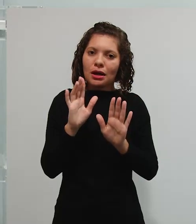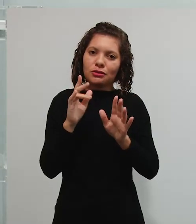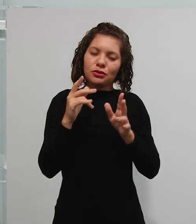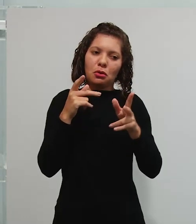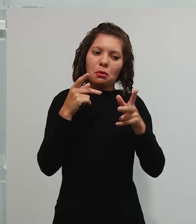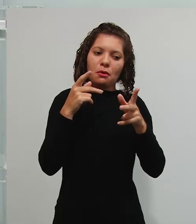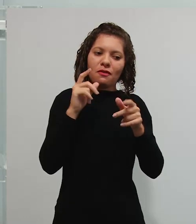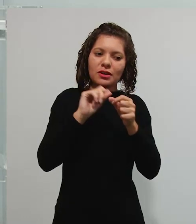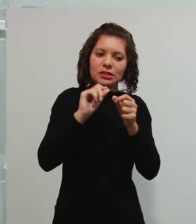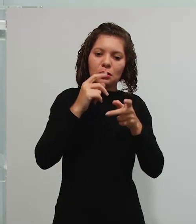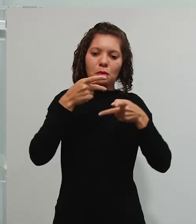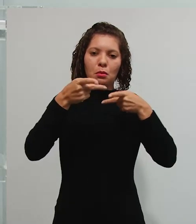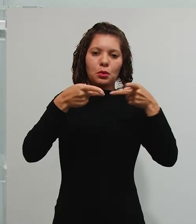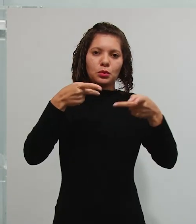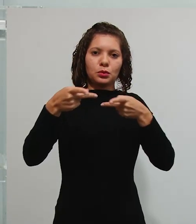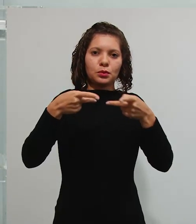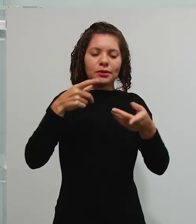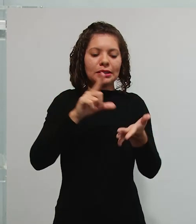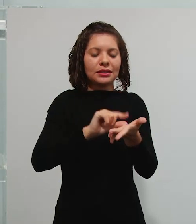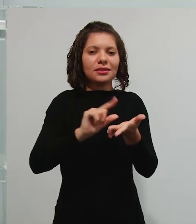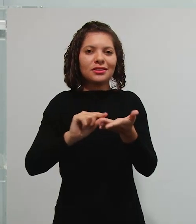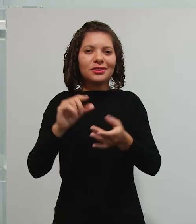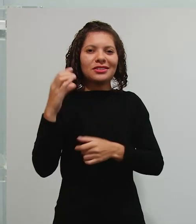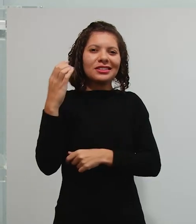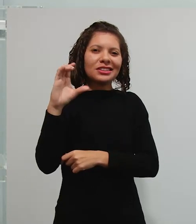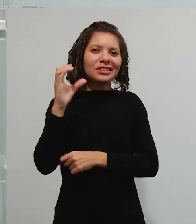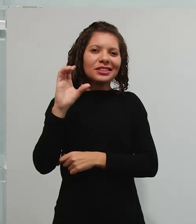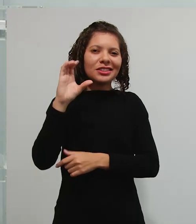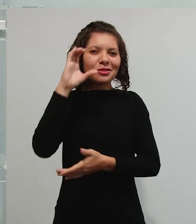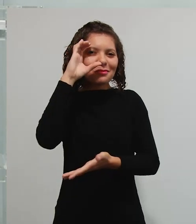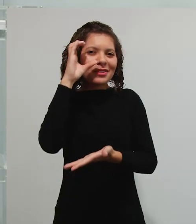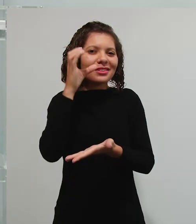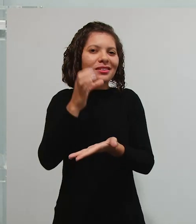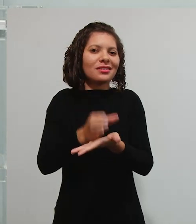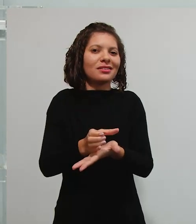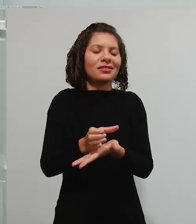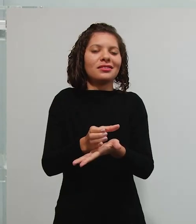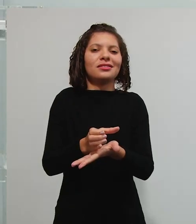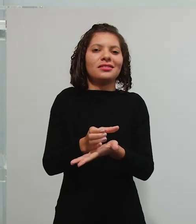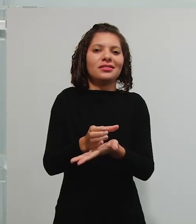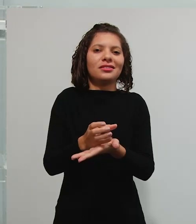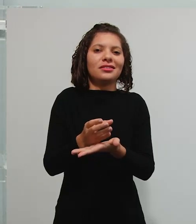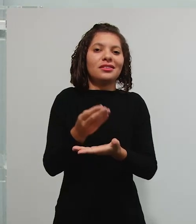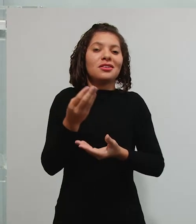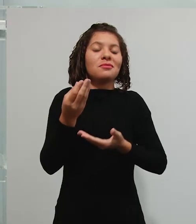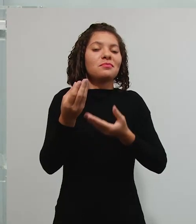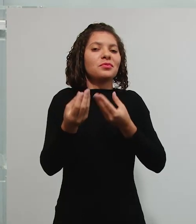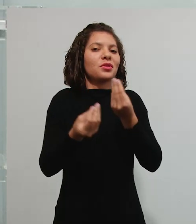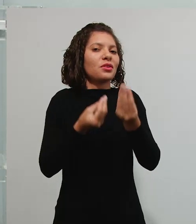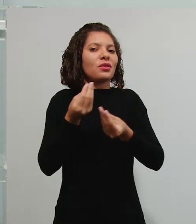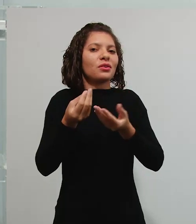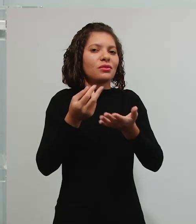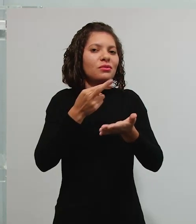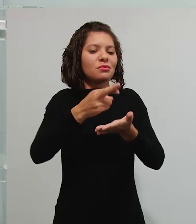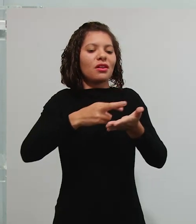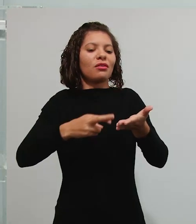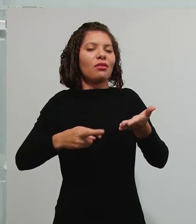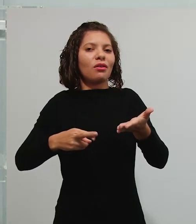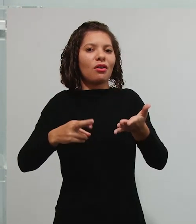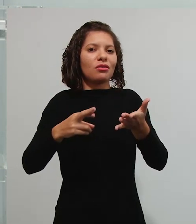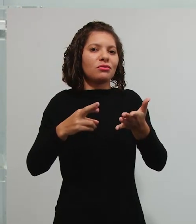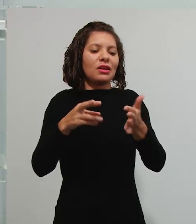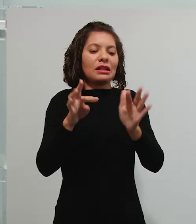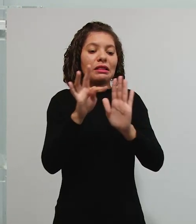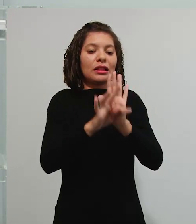exemplo, um projeto, um artigo científico, uma dissertação, uma tese, até um relatório, que são textos mais longos, eu